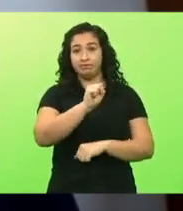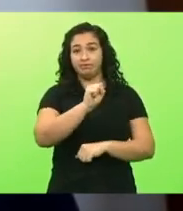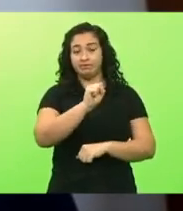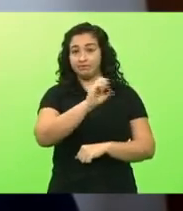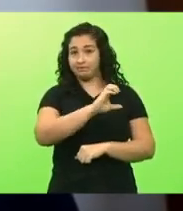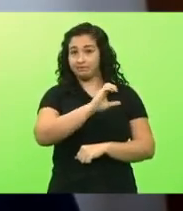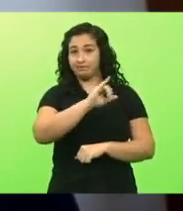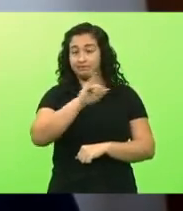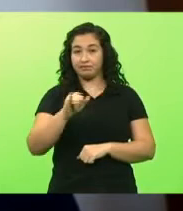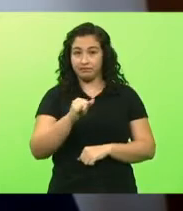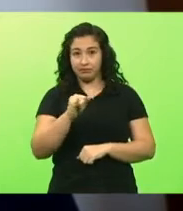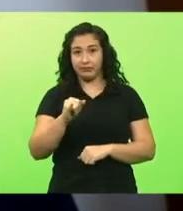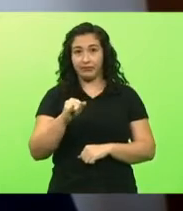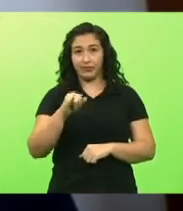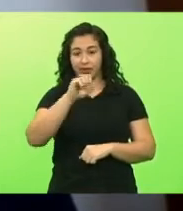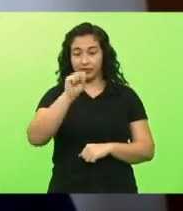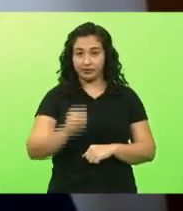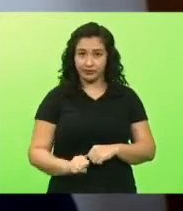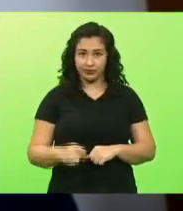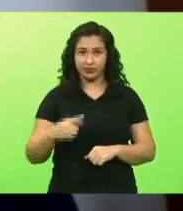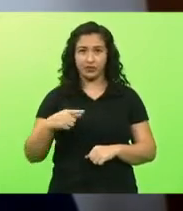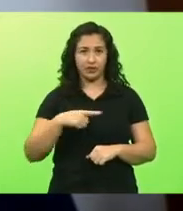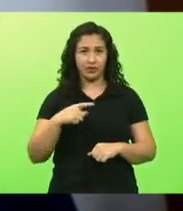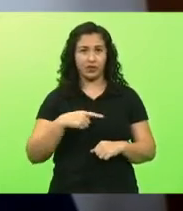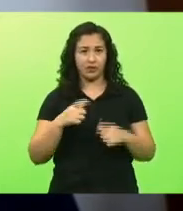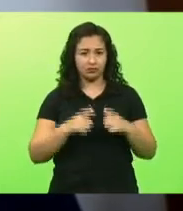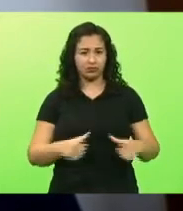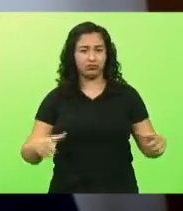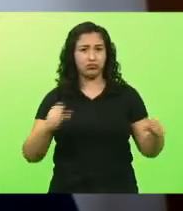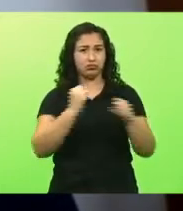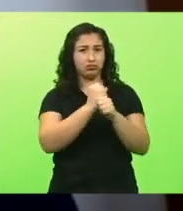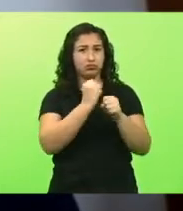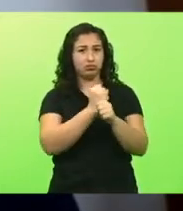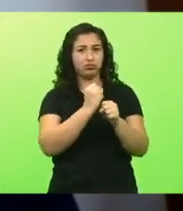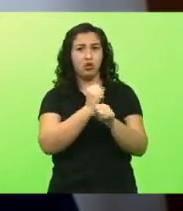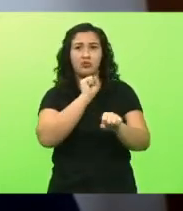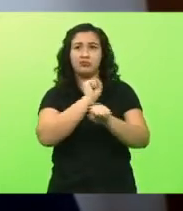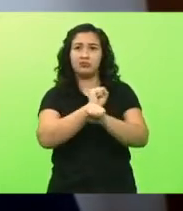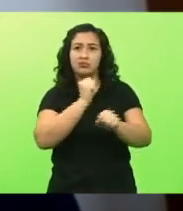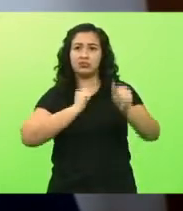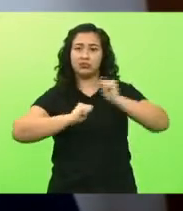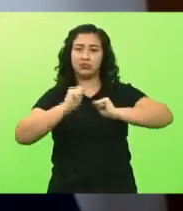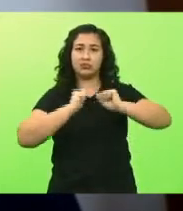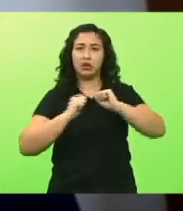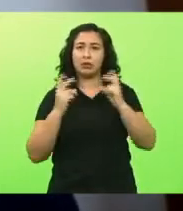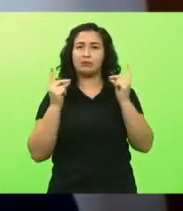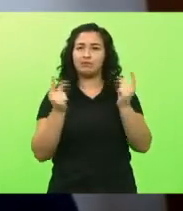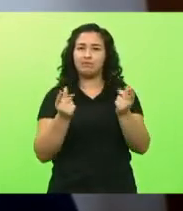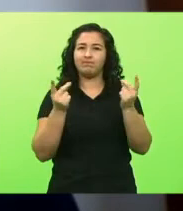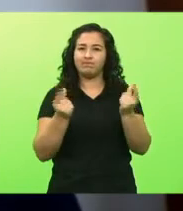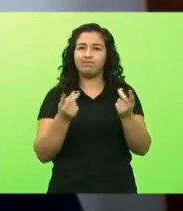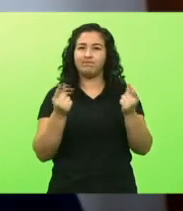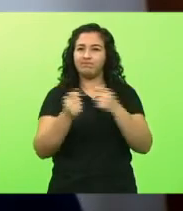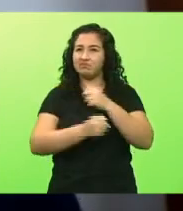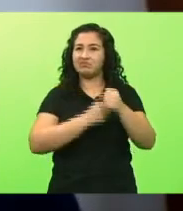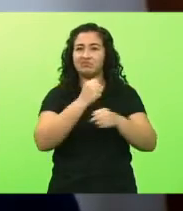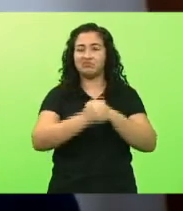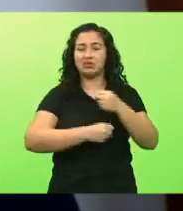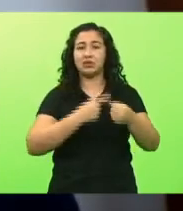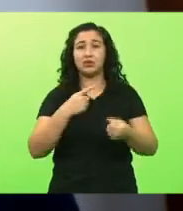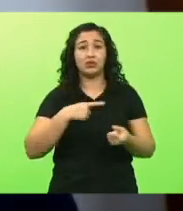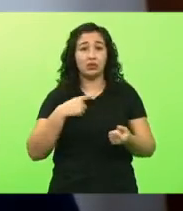Sul, está sendo feita uma grande obra, esperada há décadas, inclusive com promessa